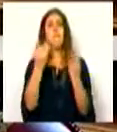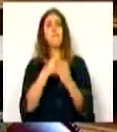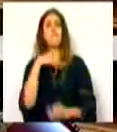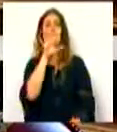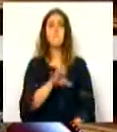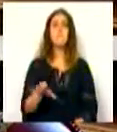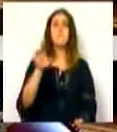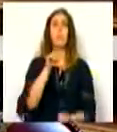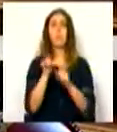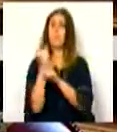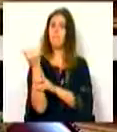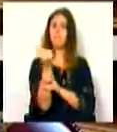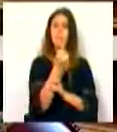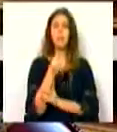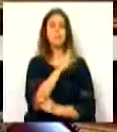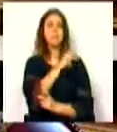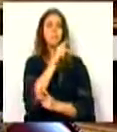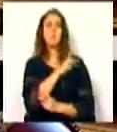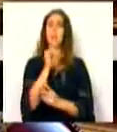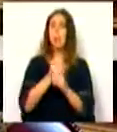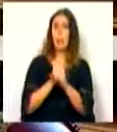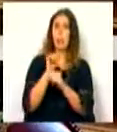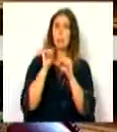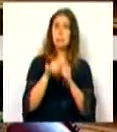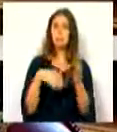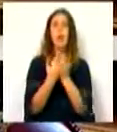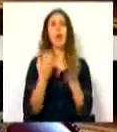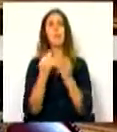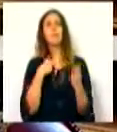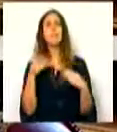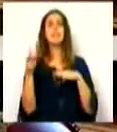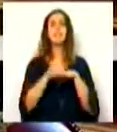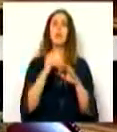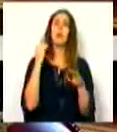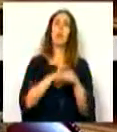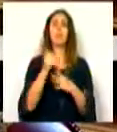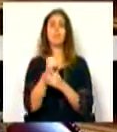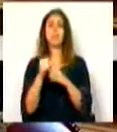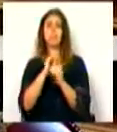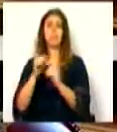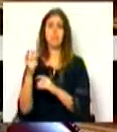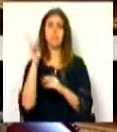majorar o financiamento das universidades insulares, visando compensar os sobrecustos de insularidade e da